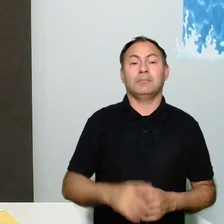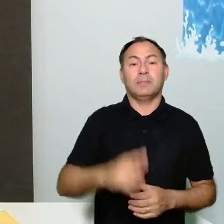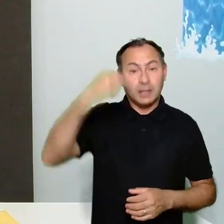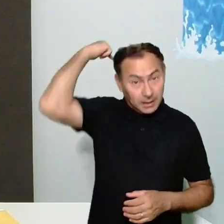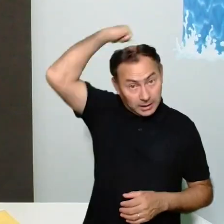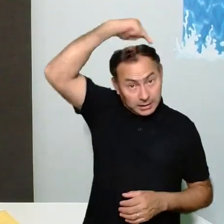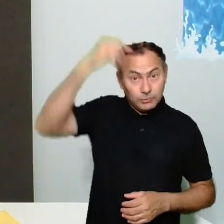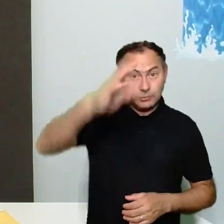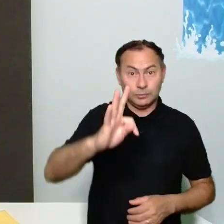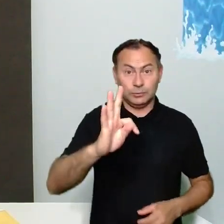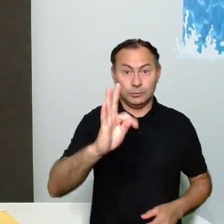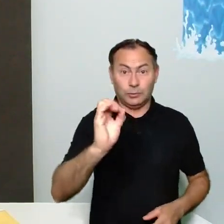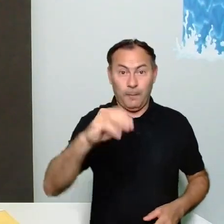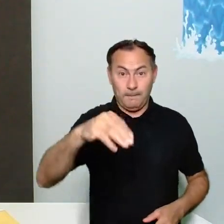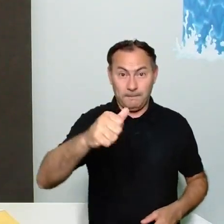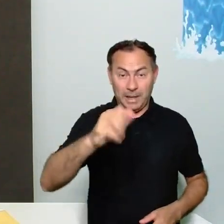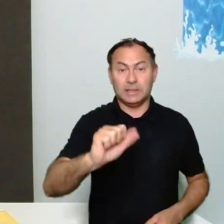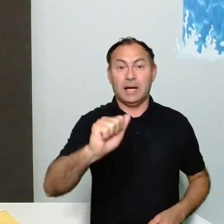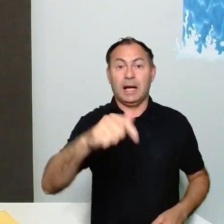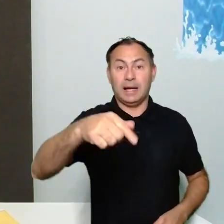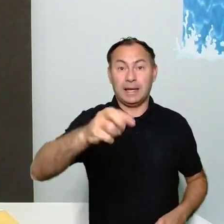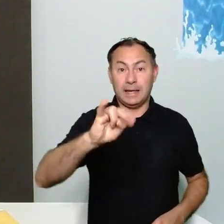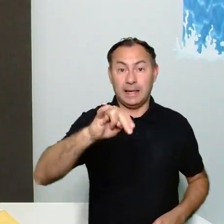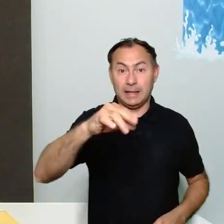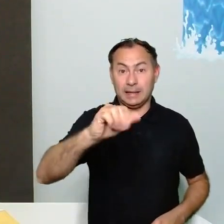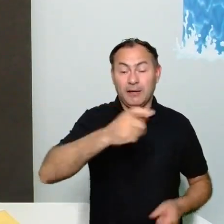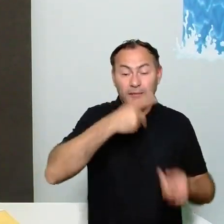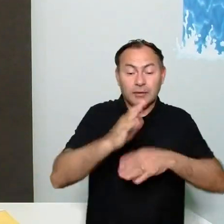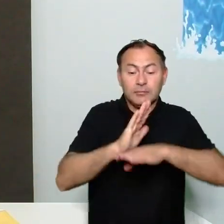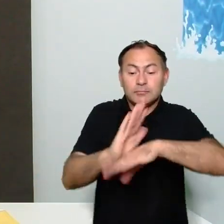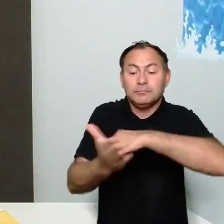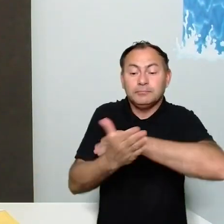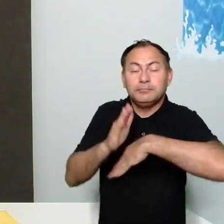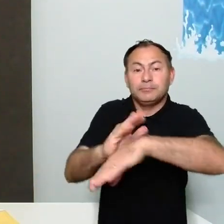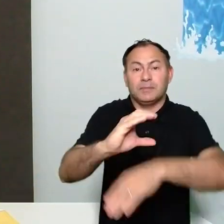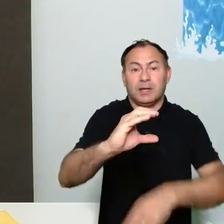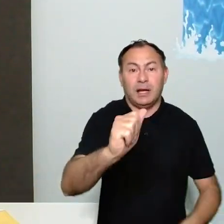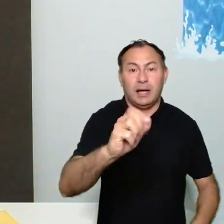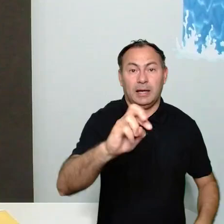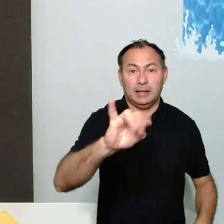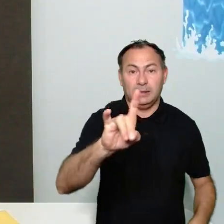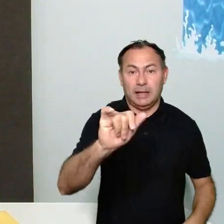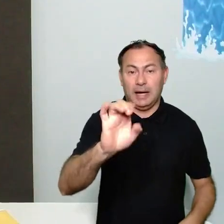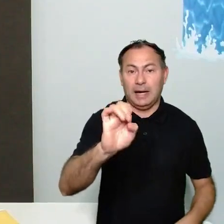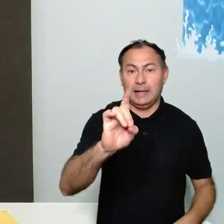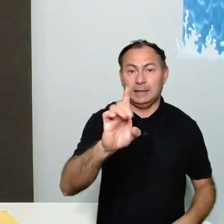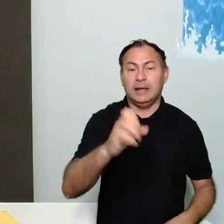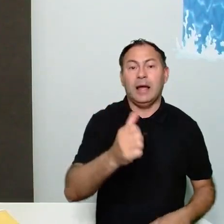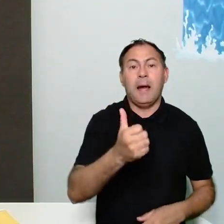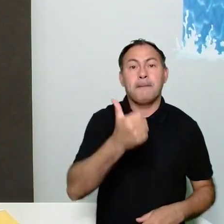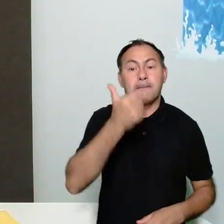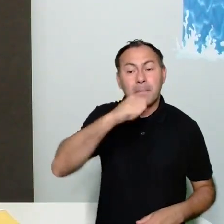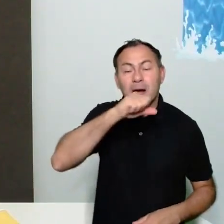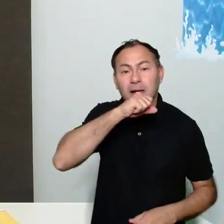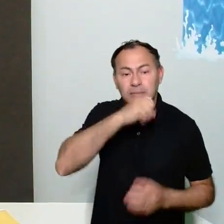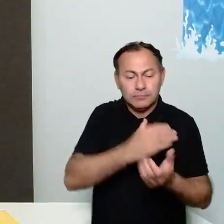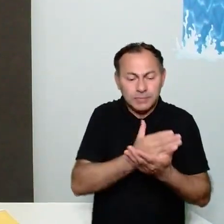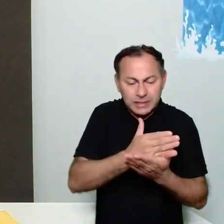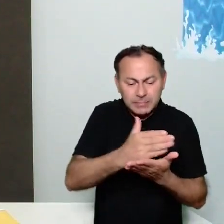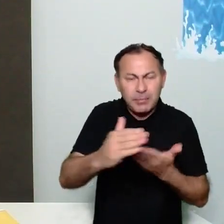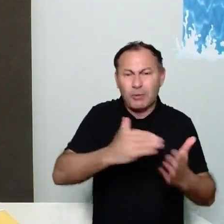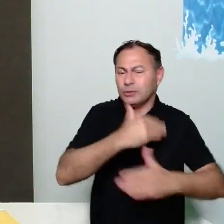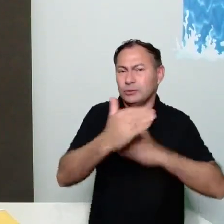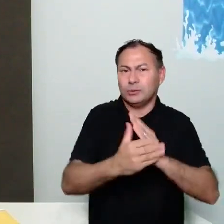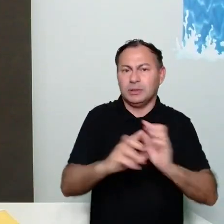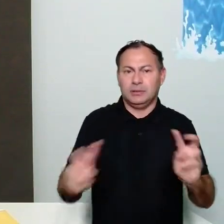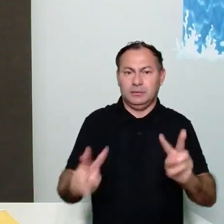Santo Tomás de Aquino, a caridade chama de mãe, raiz e forma, de